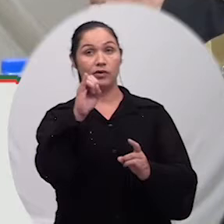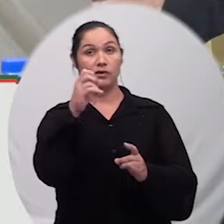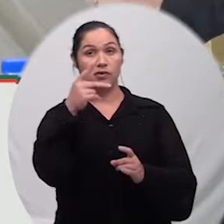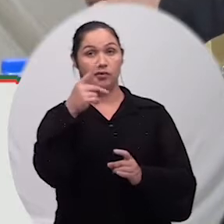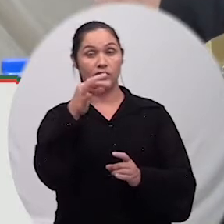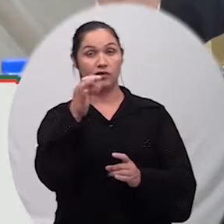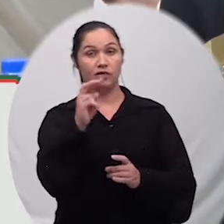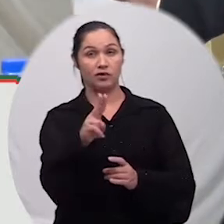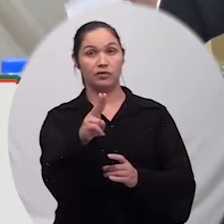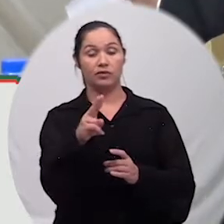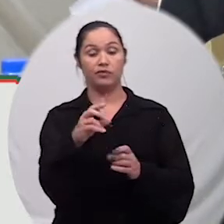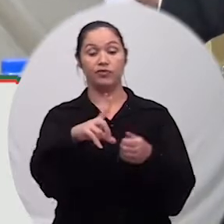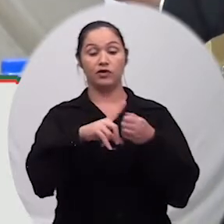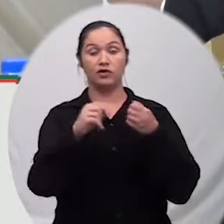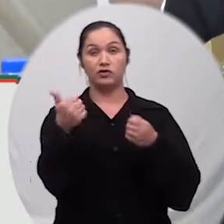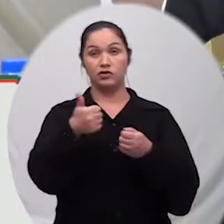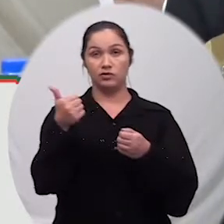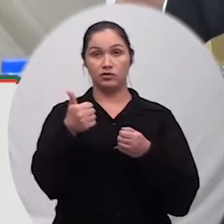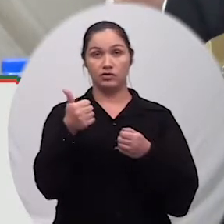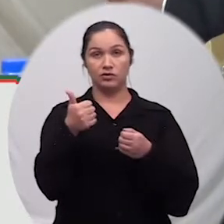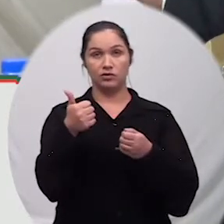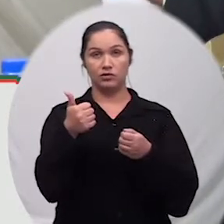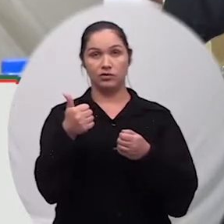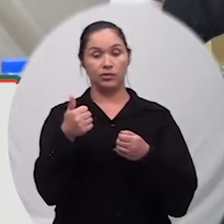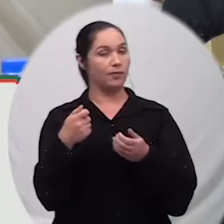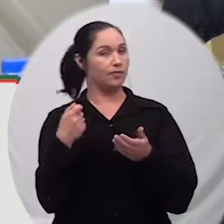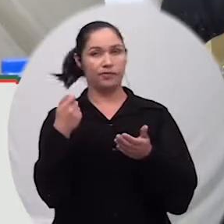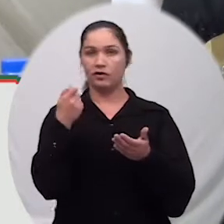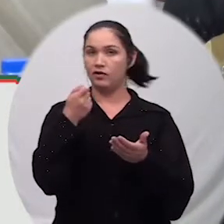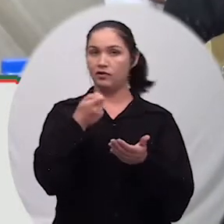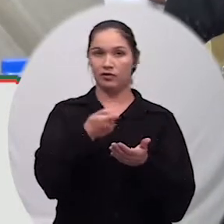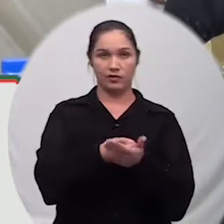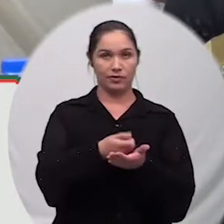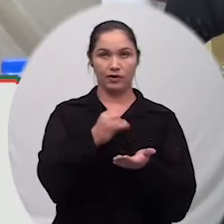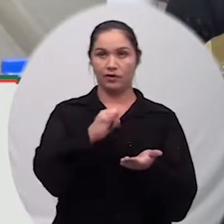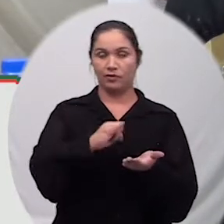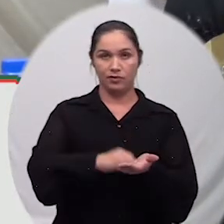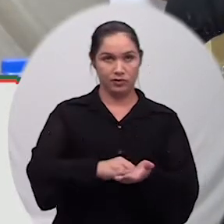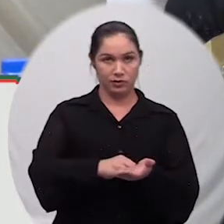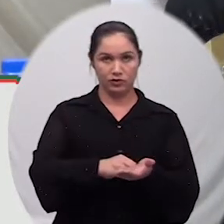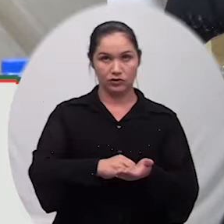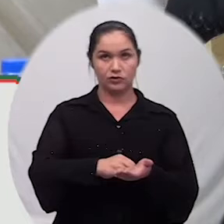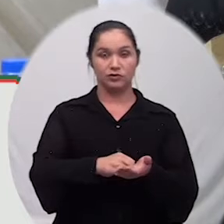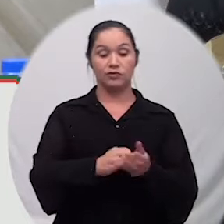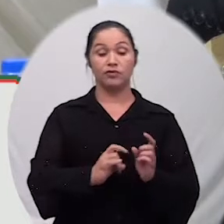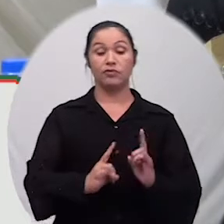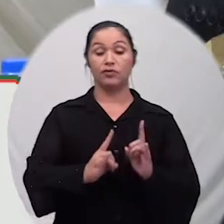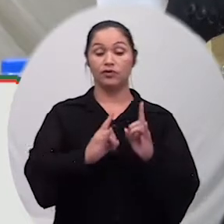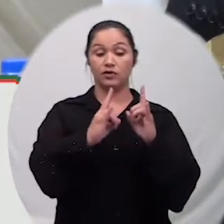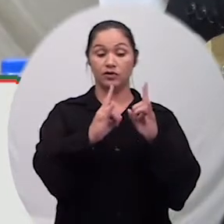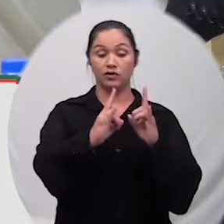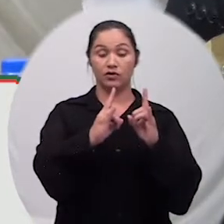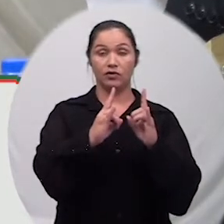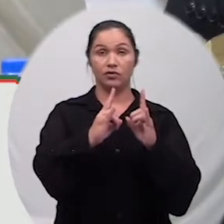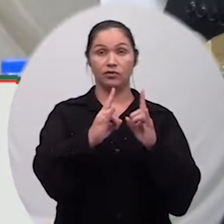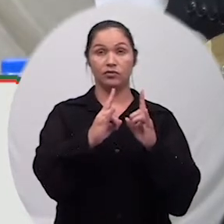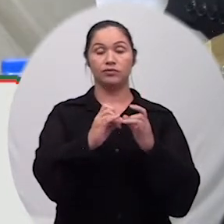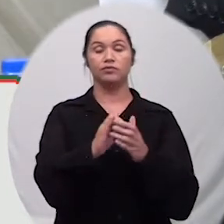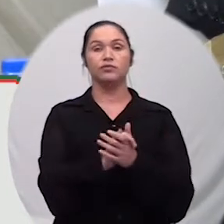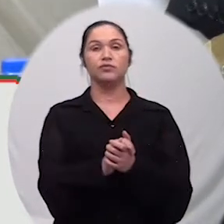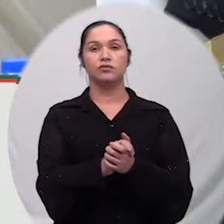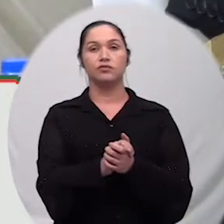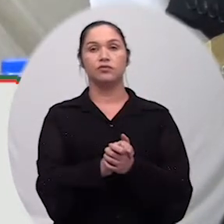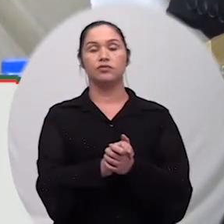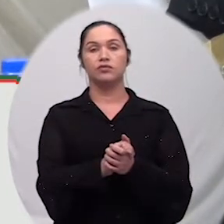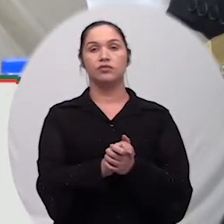providências. Artigo 1º. Ficam isentos do pagamento do imposto sobre propriedade predial e territorial urbana, IPTU,